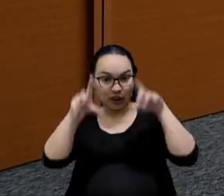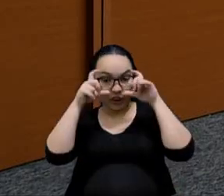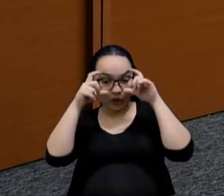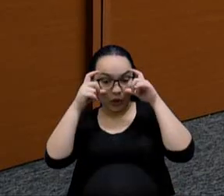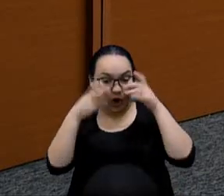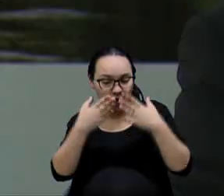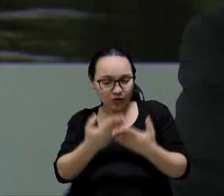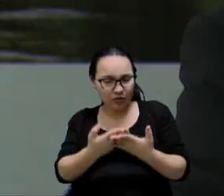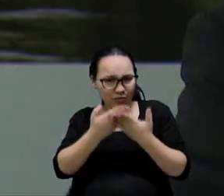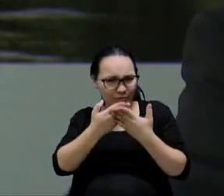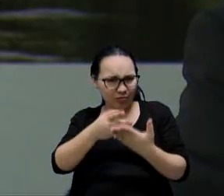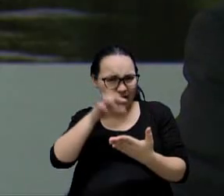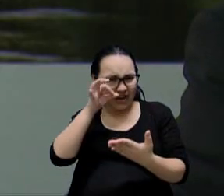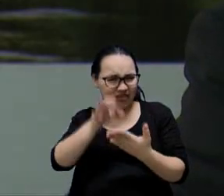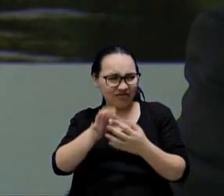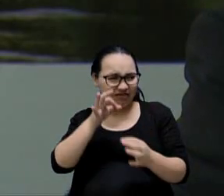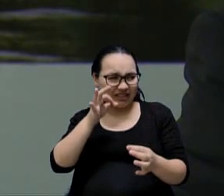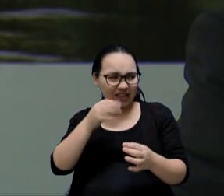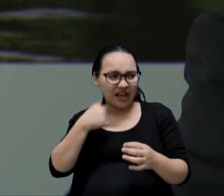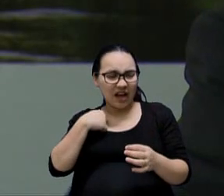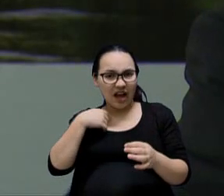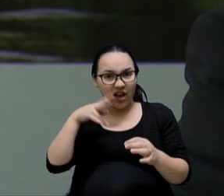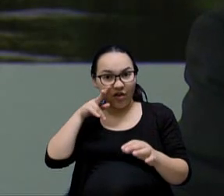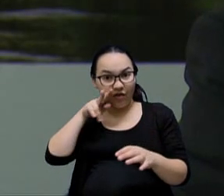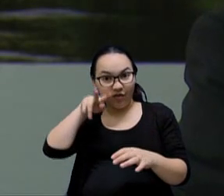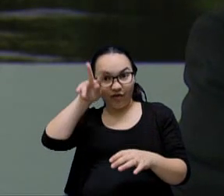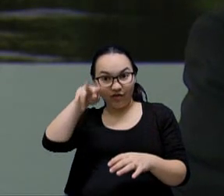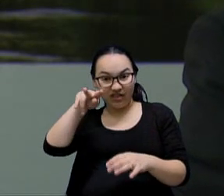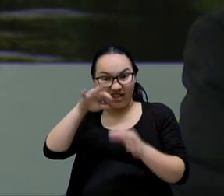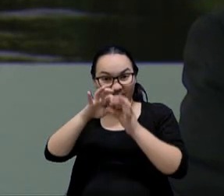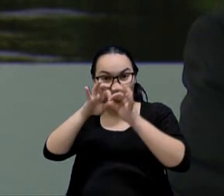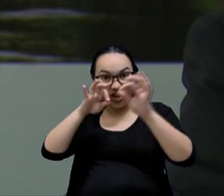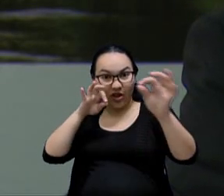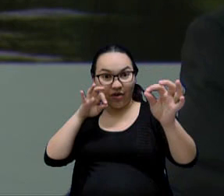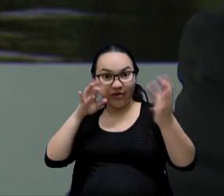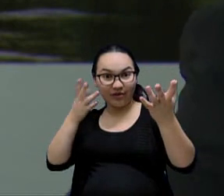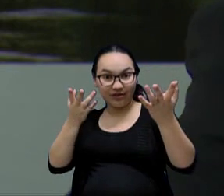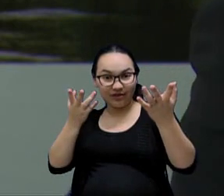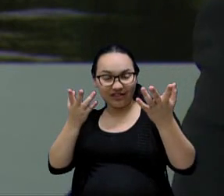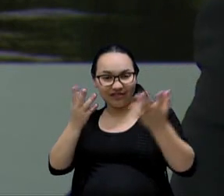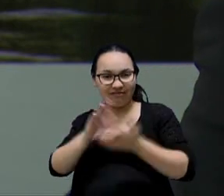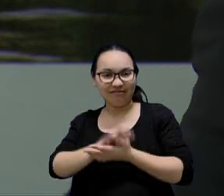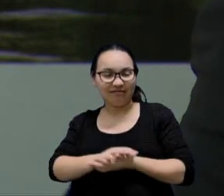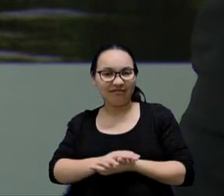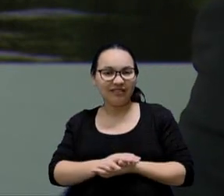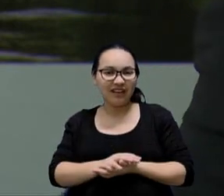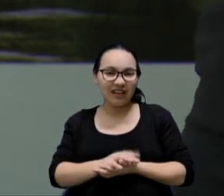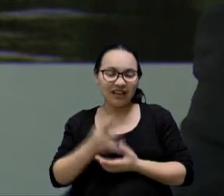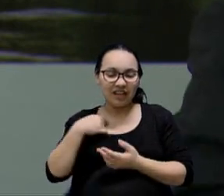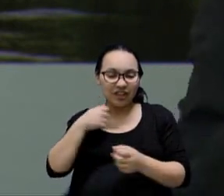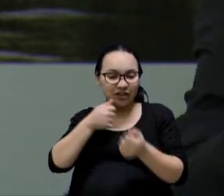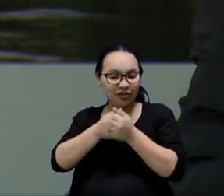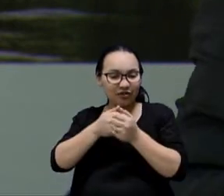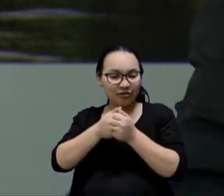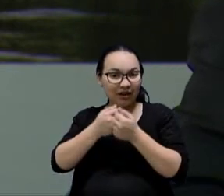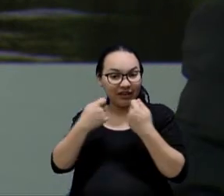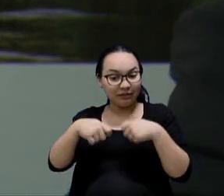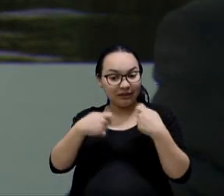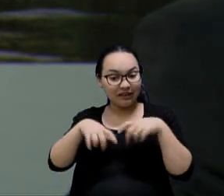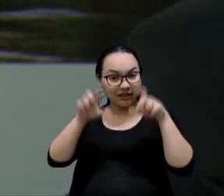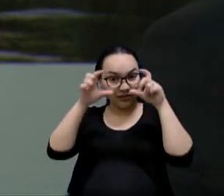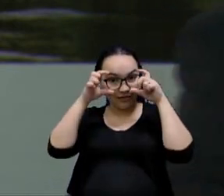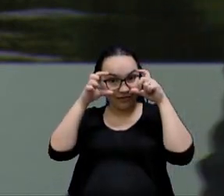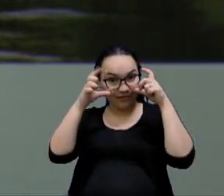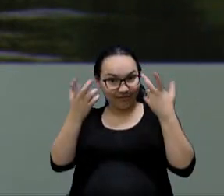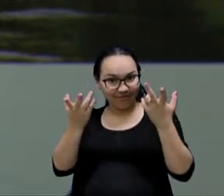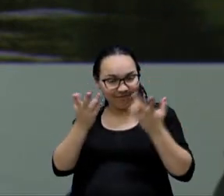assim, aí eu enxergo vocês de longe, porque eu sou hipermétrope, e de perto eu tenho que usar as lentes